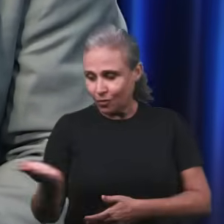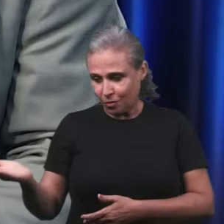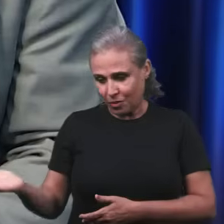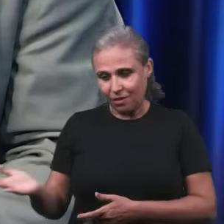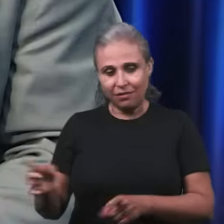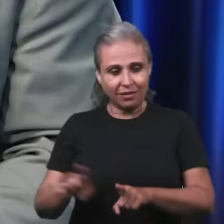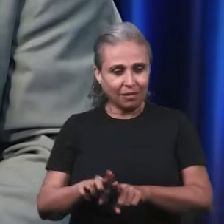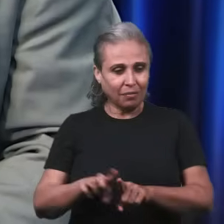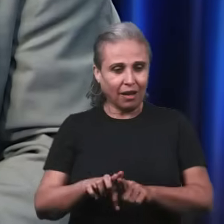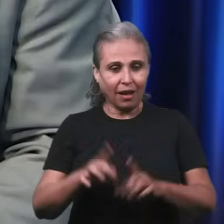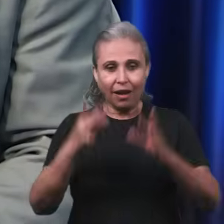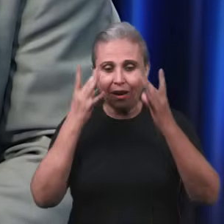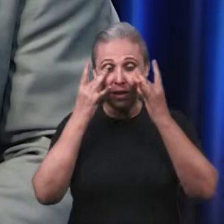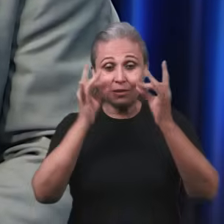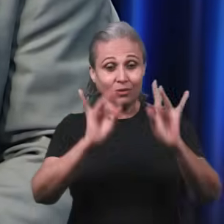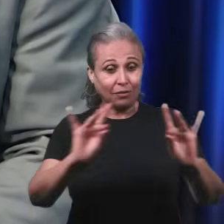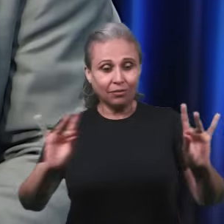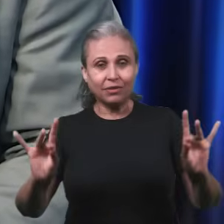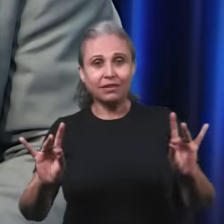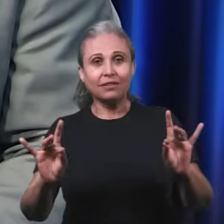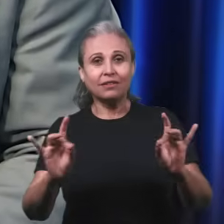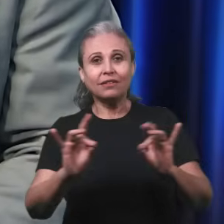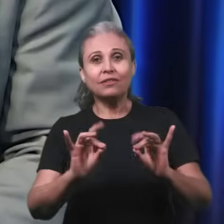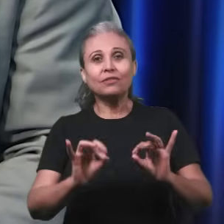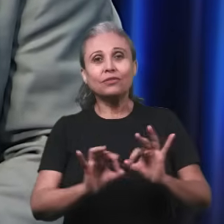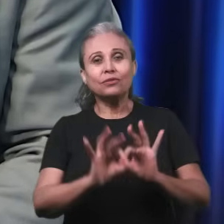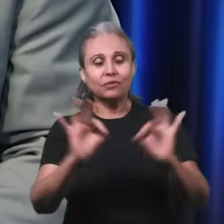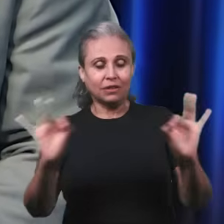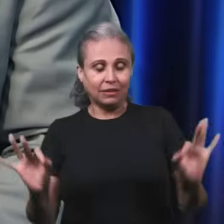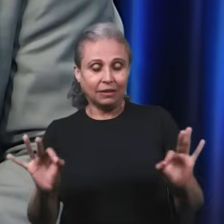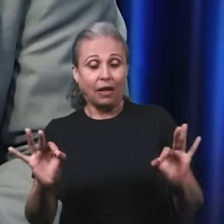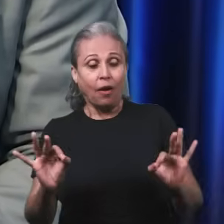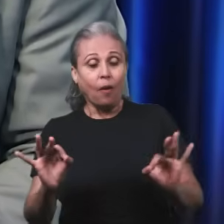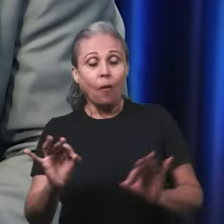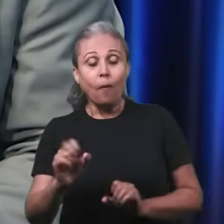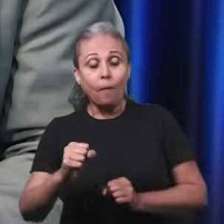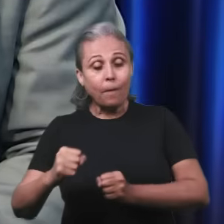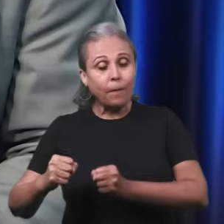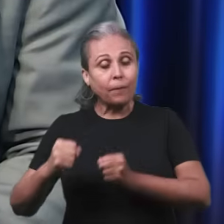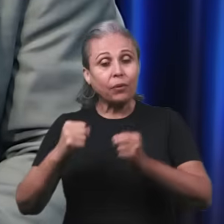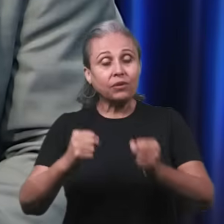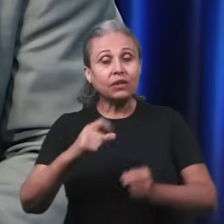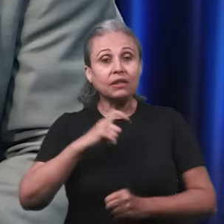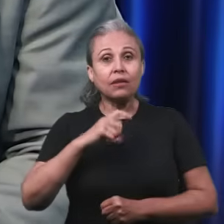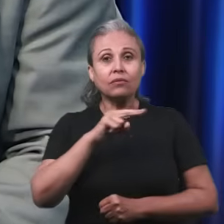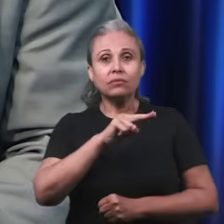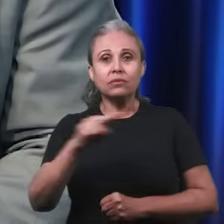ouvinte, o poder do nome de Jesus.